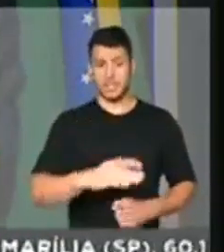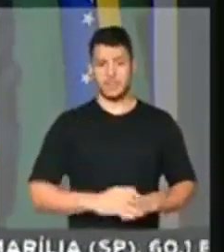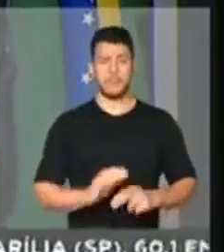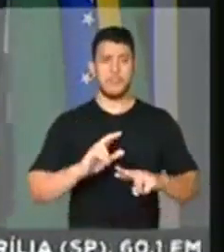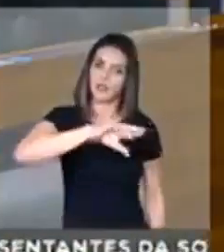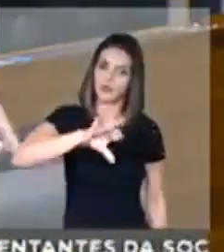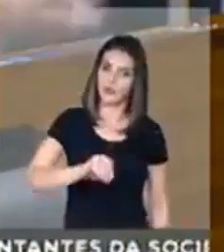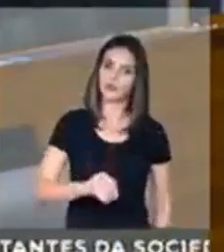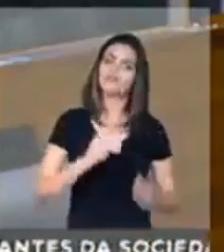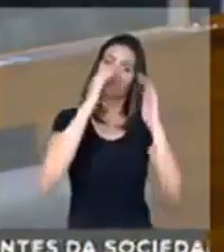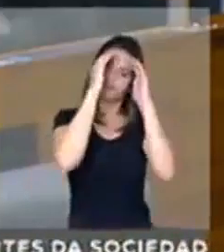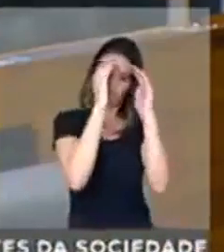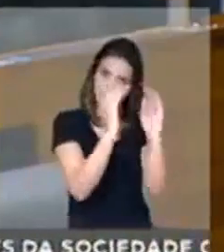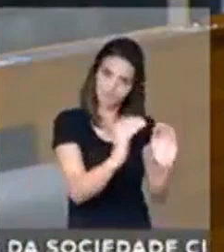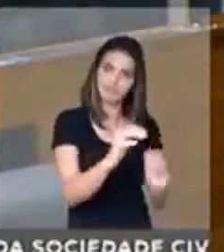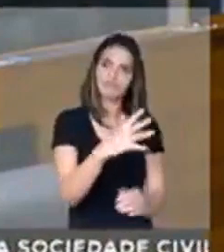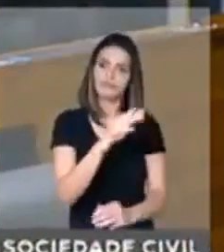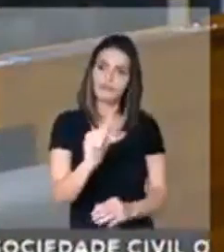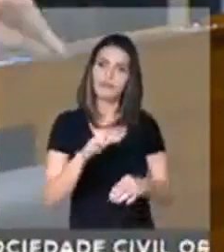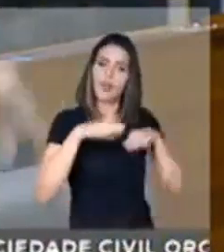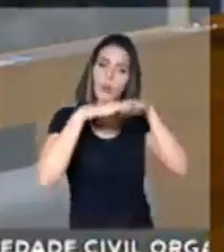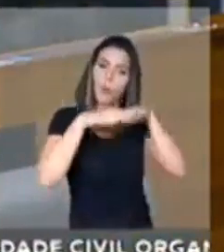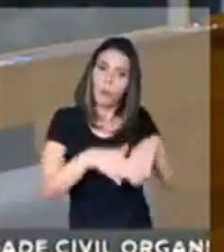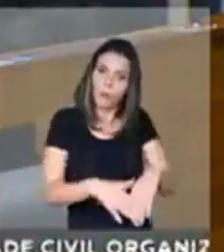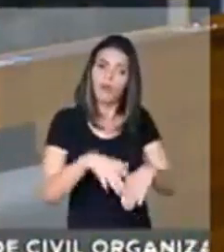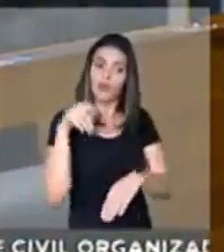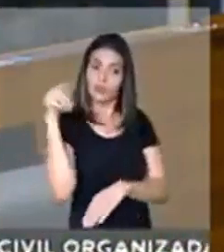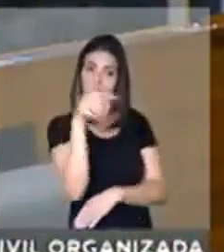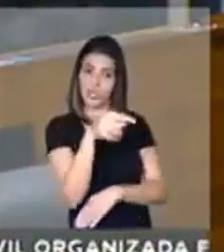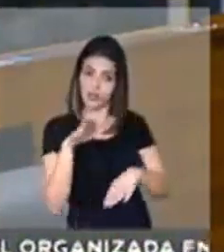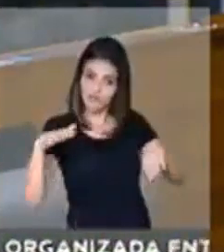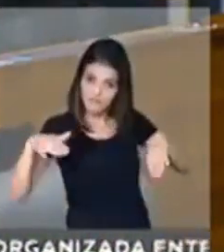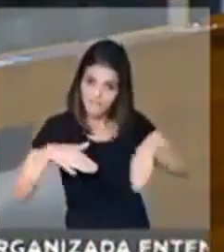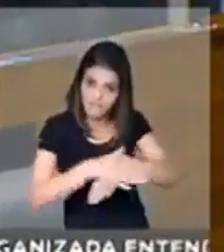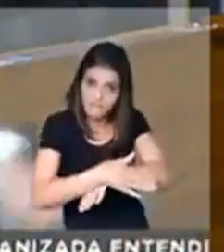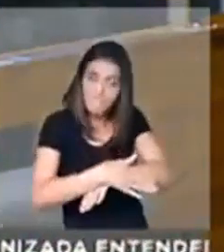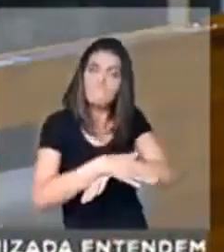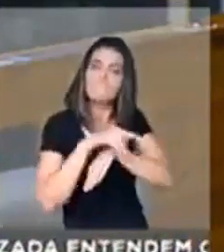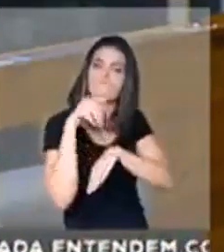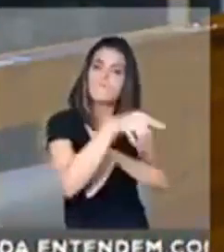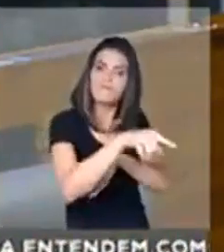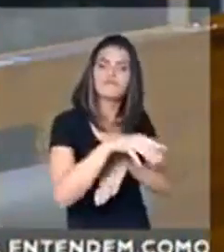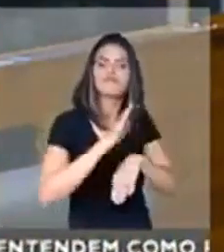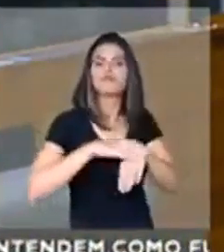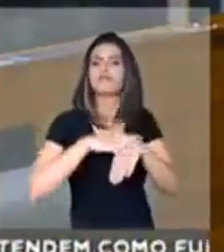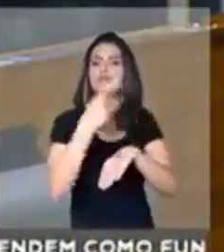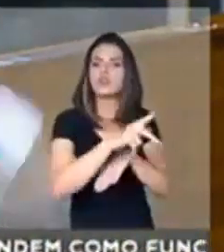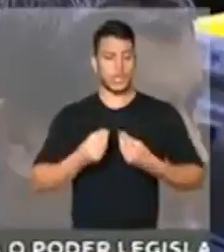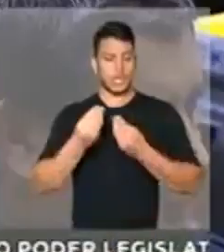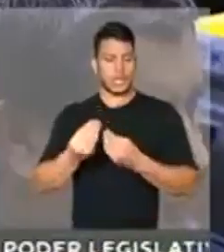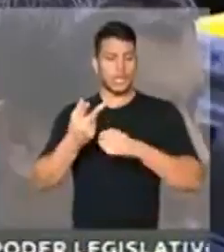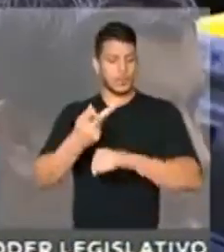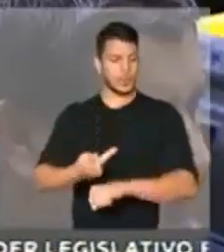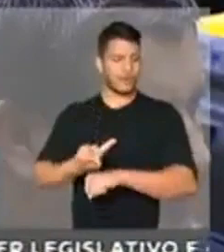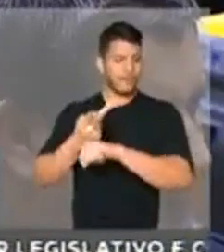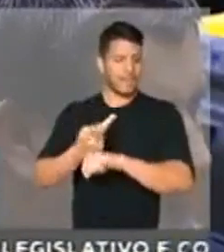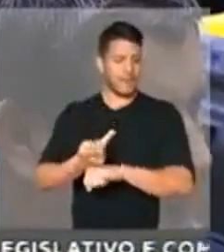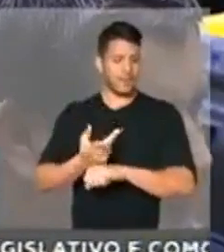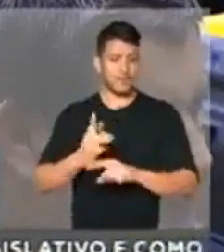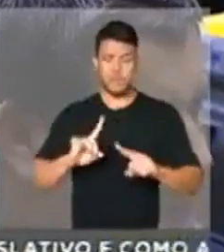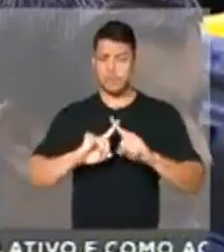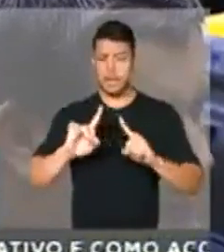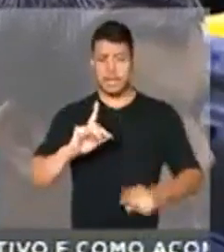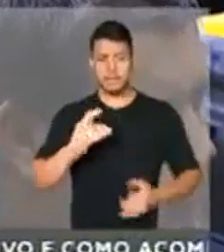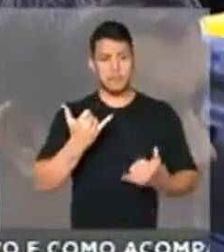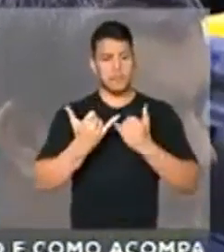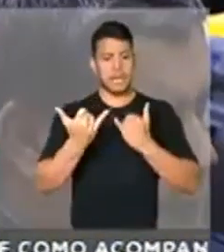cobra arame farpado. O senhor recolha-se na sua ignorância, na sua insignificância, na sua pequenez. E a deputada está